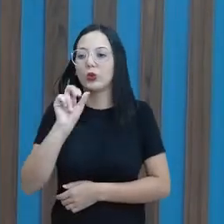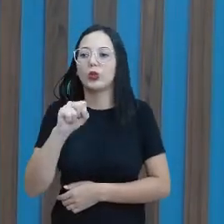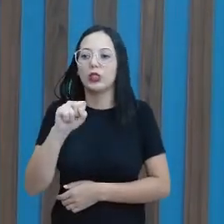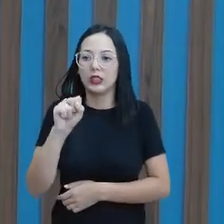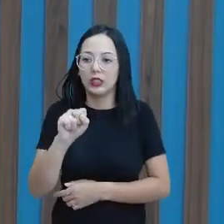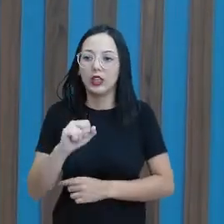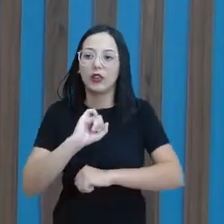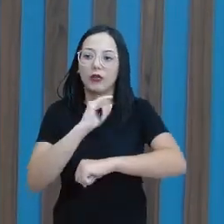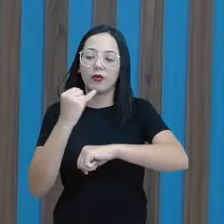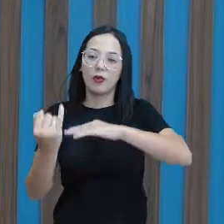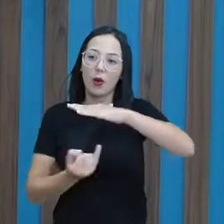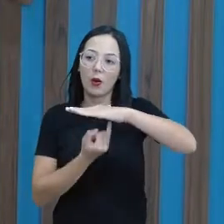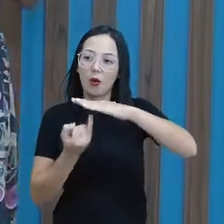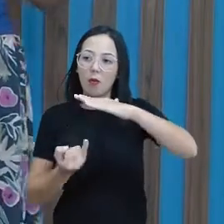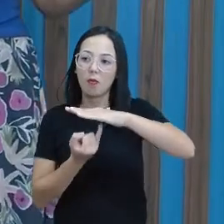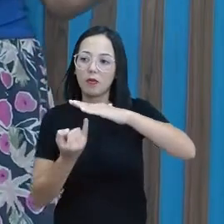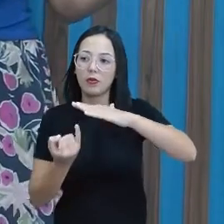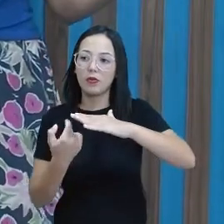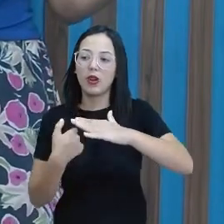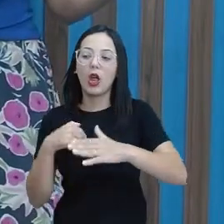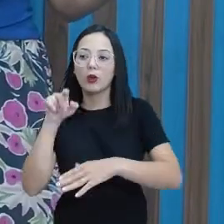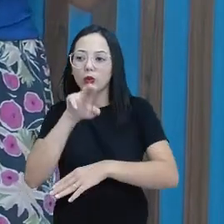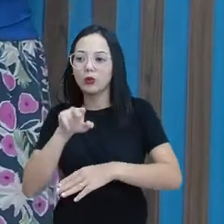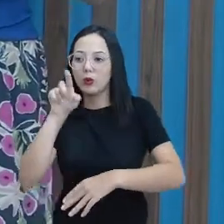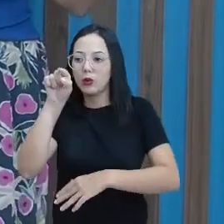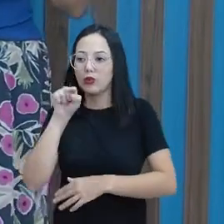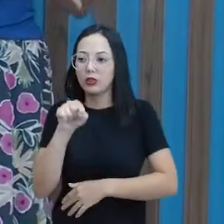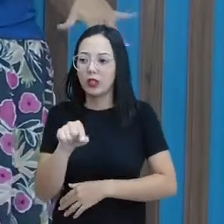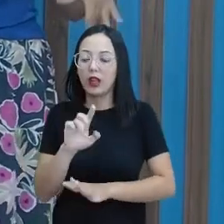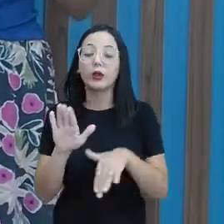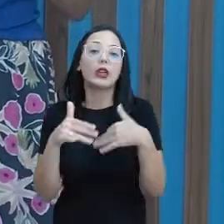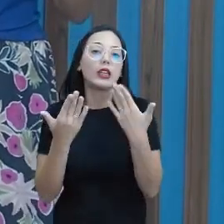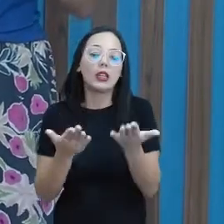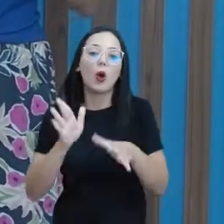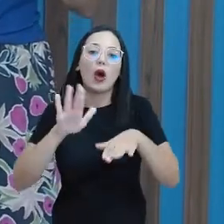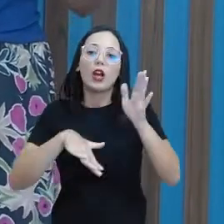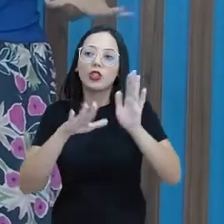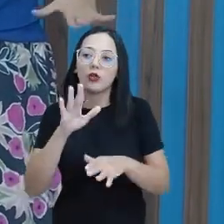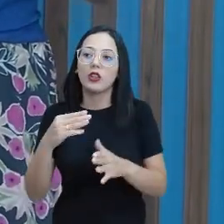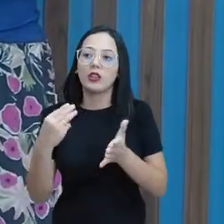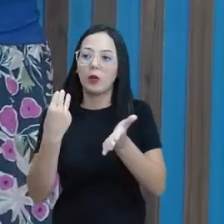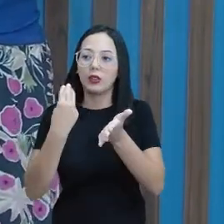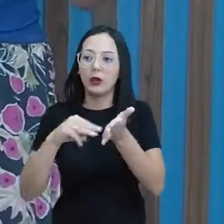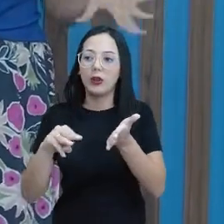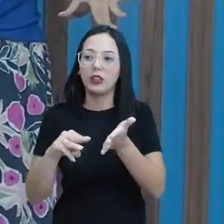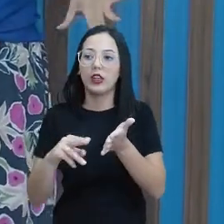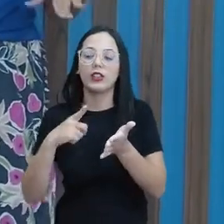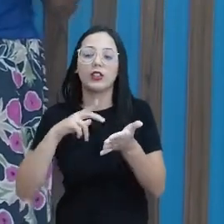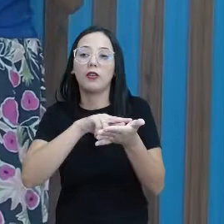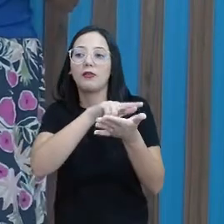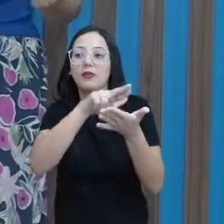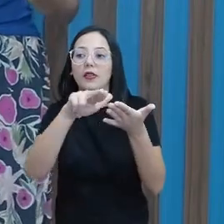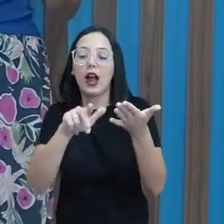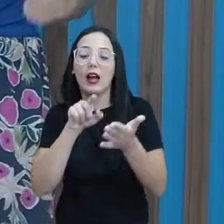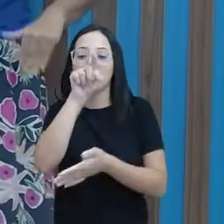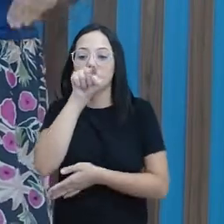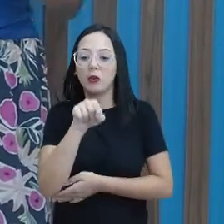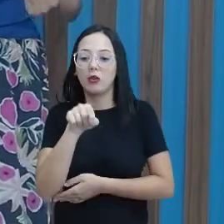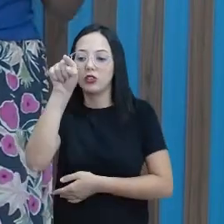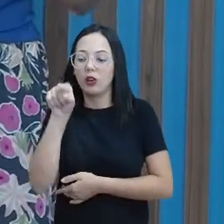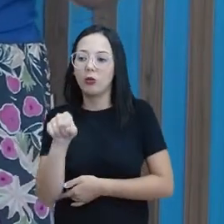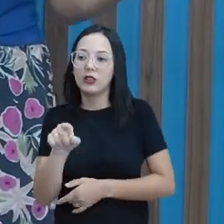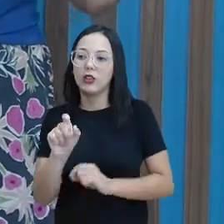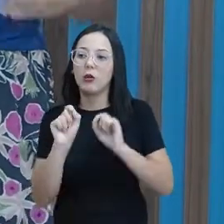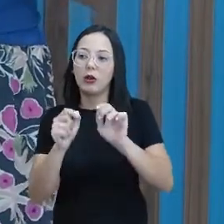maneira informal, sou uma pessoa exclamativa. Então, às vezes eu mando as mensagens com 50 exclamações